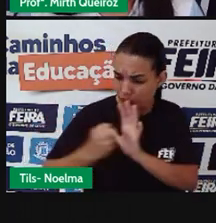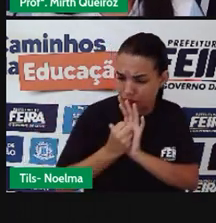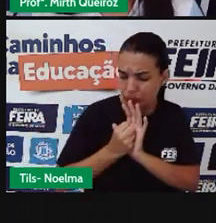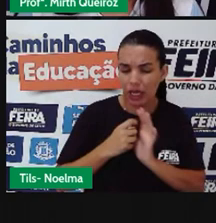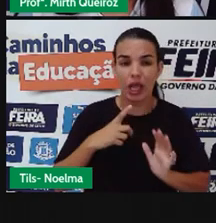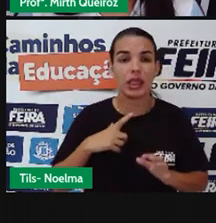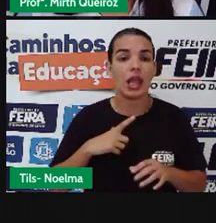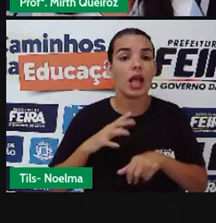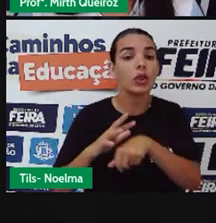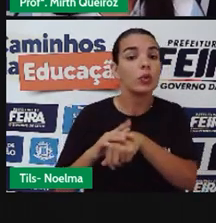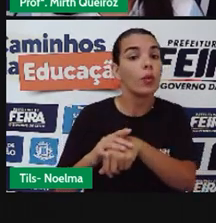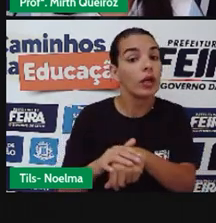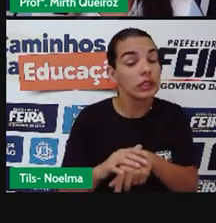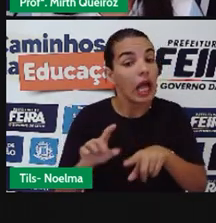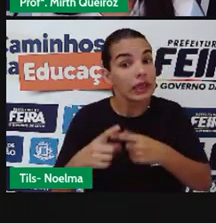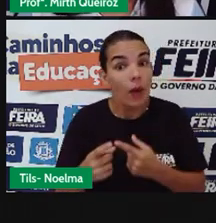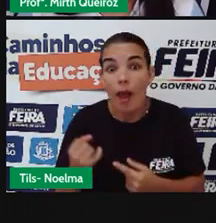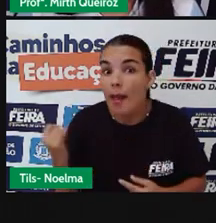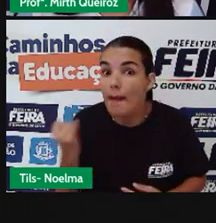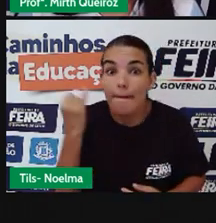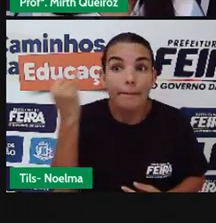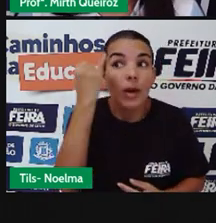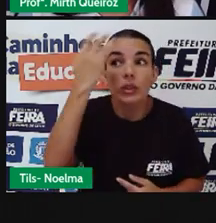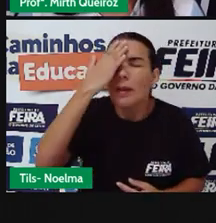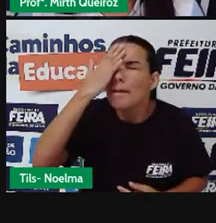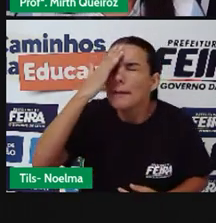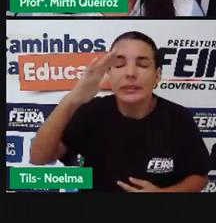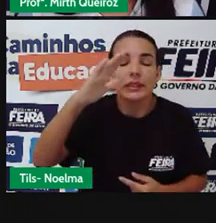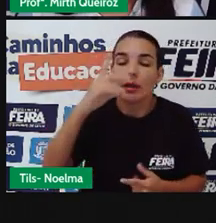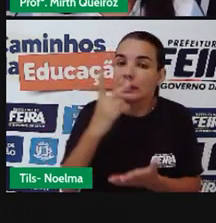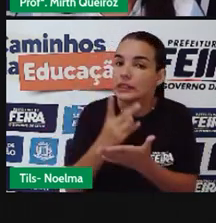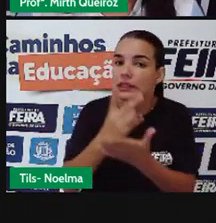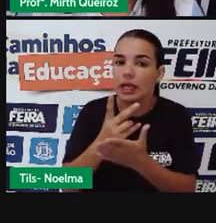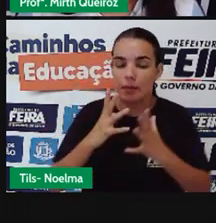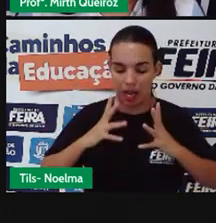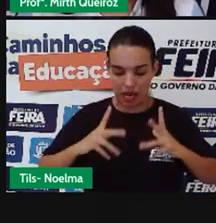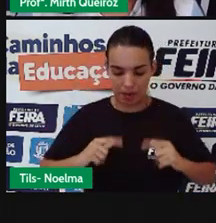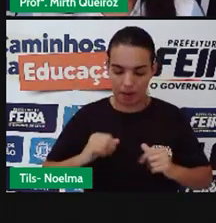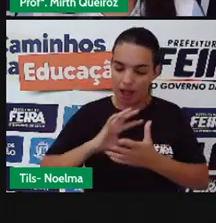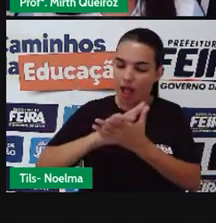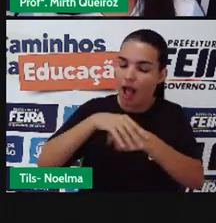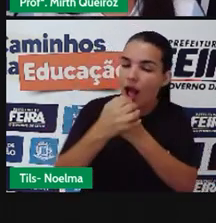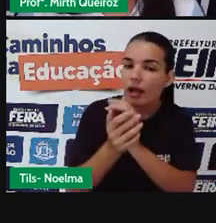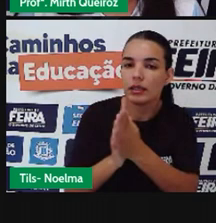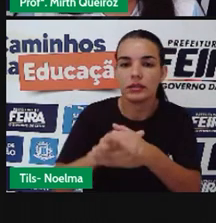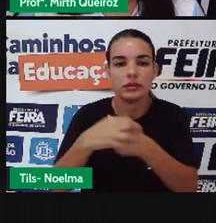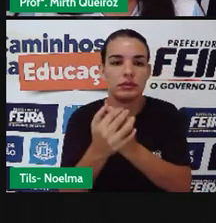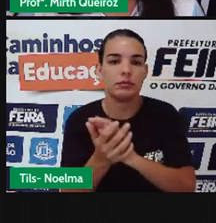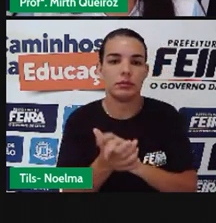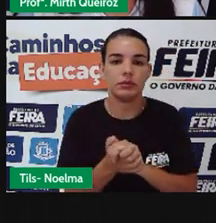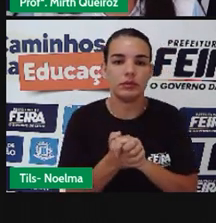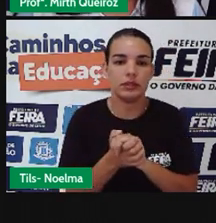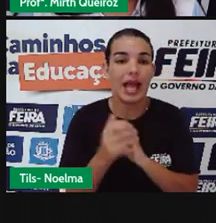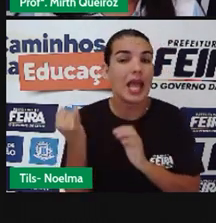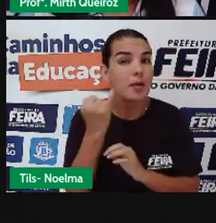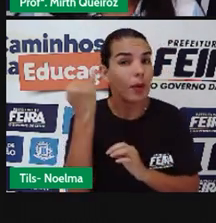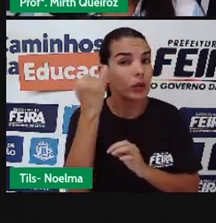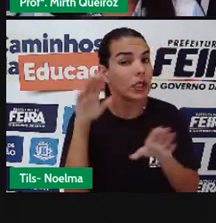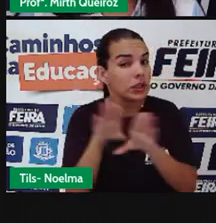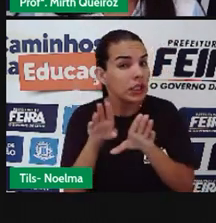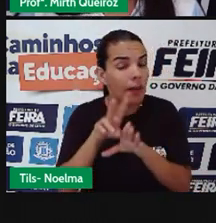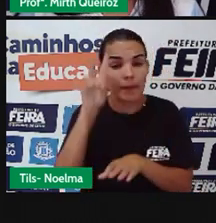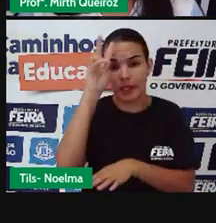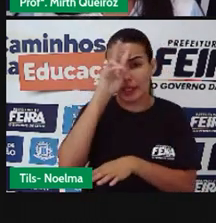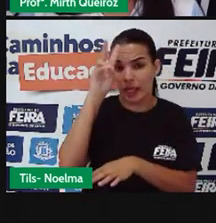ou frango é indispensável higienizar as nossas mão é